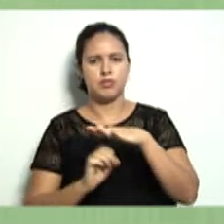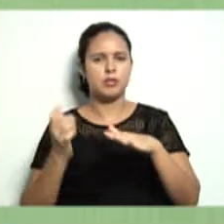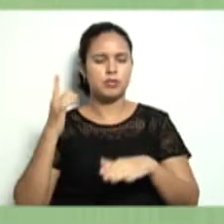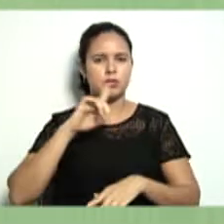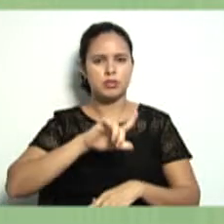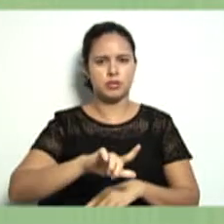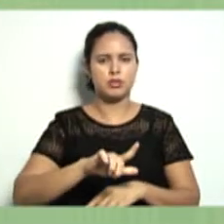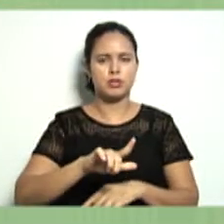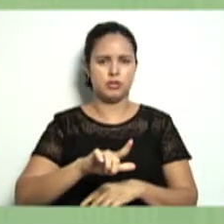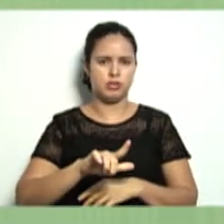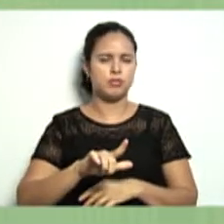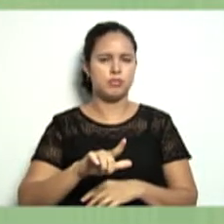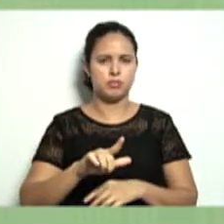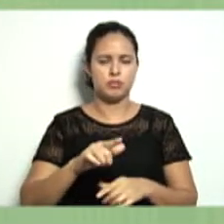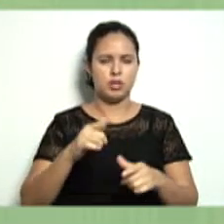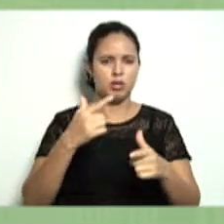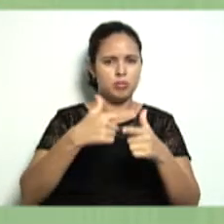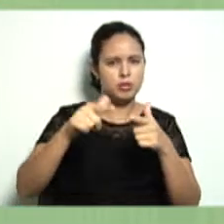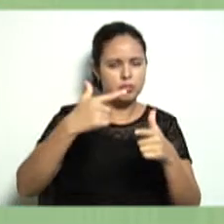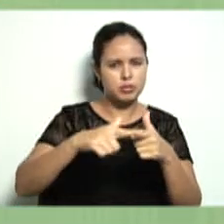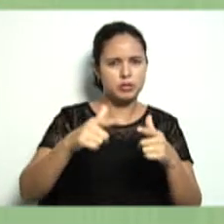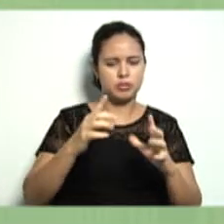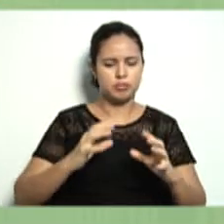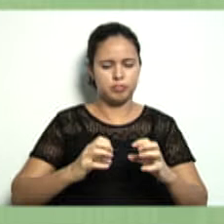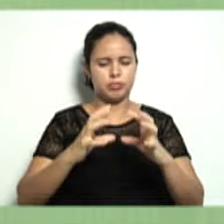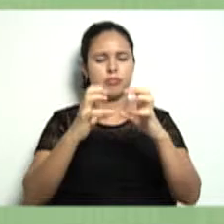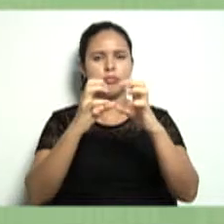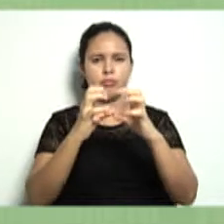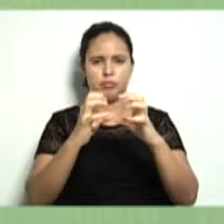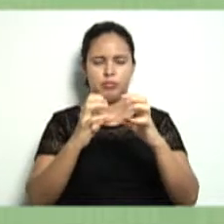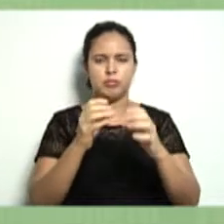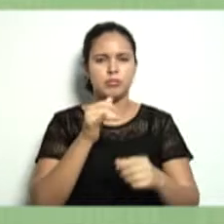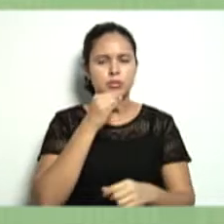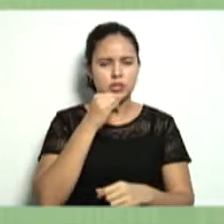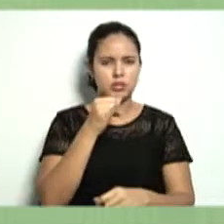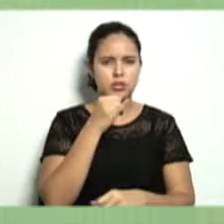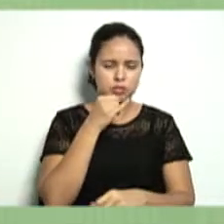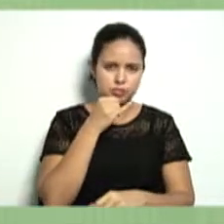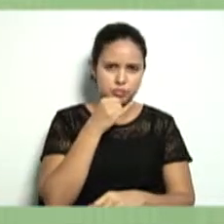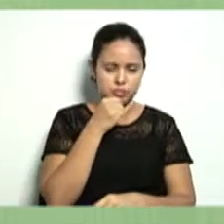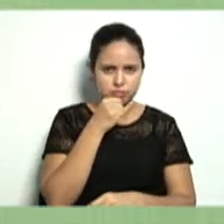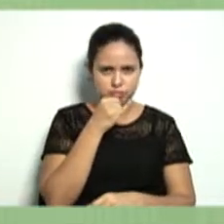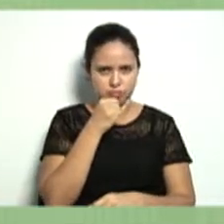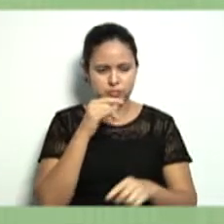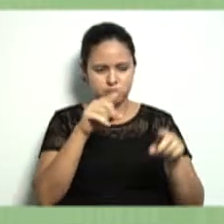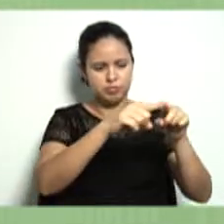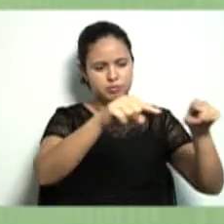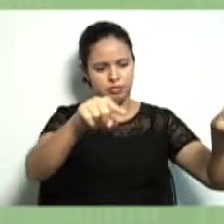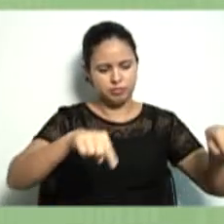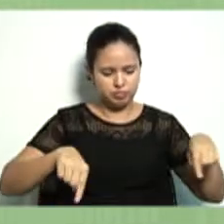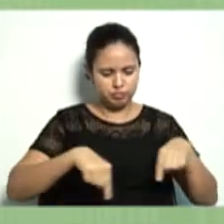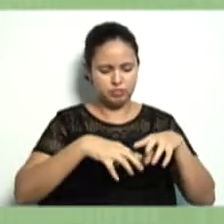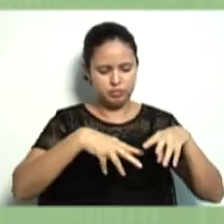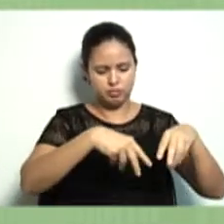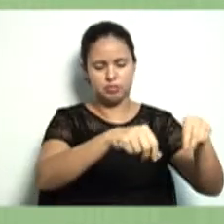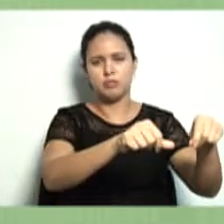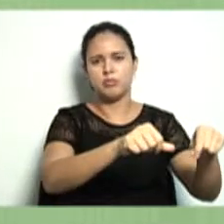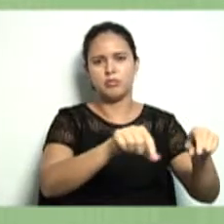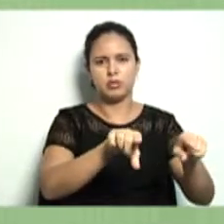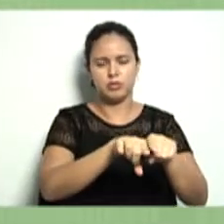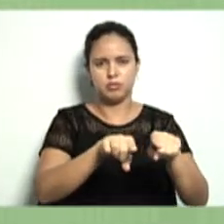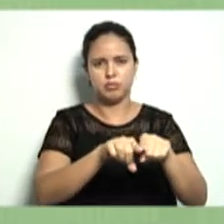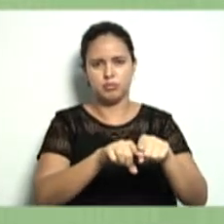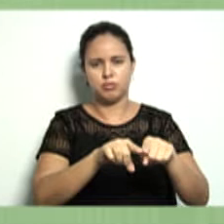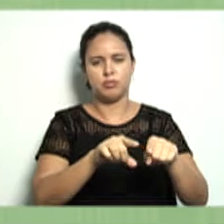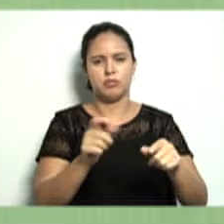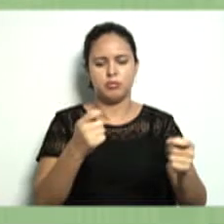capacidade de superar os conflitos entre a propriedade e a administração da empresa. E aí,